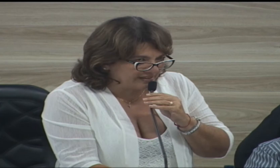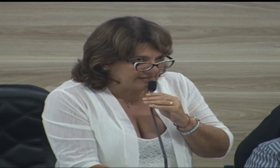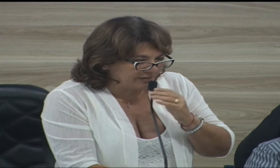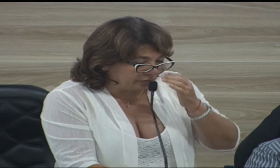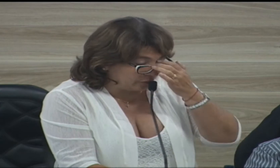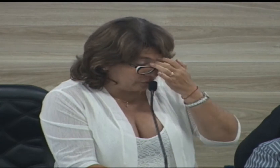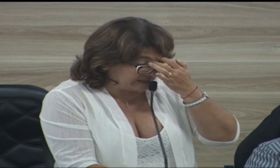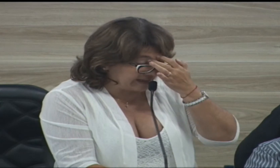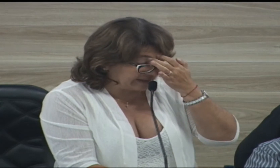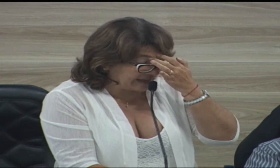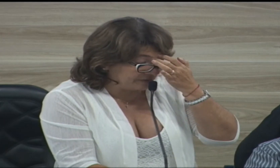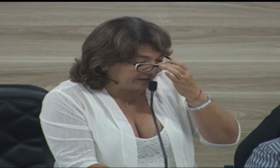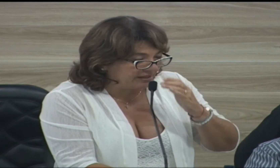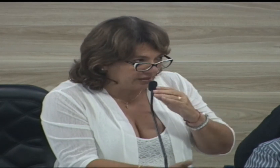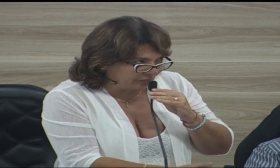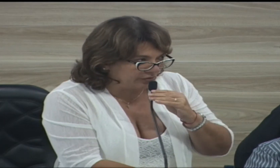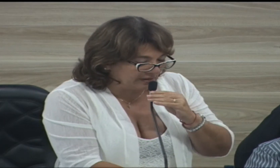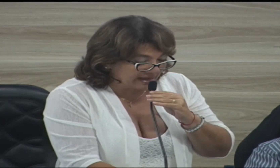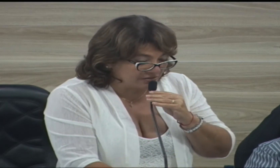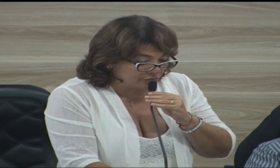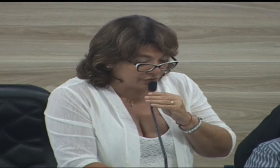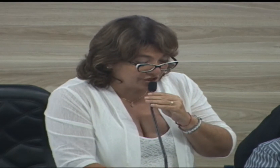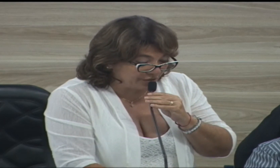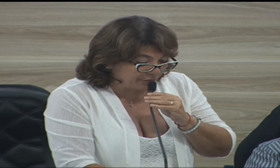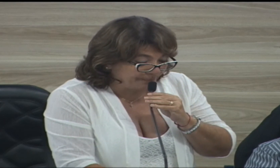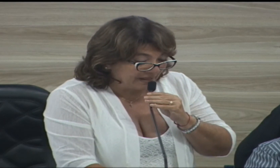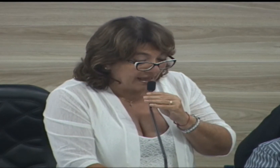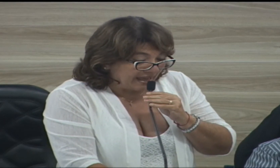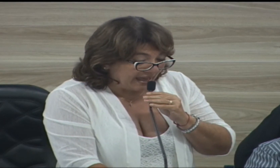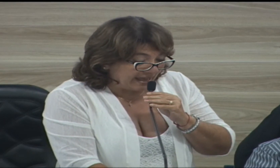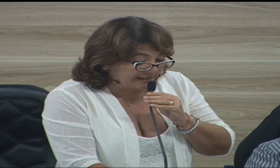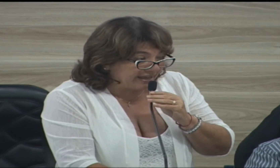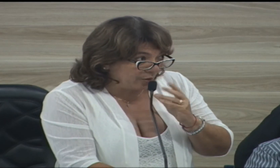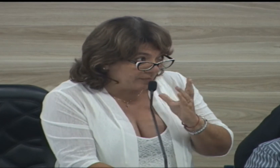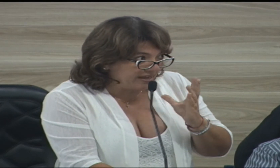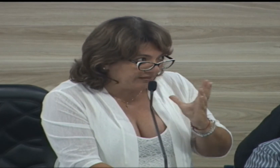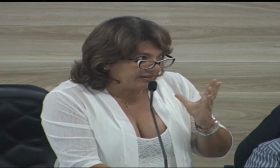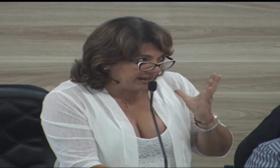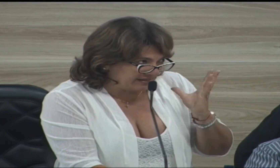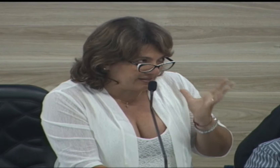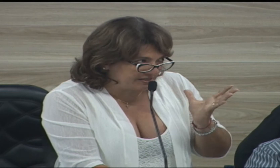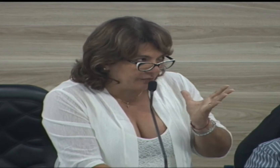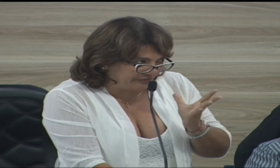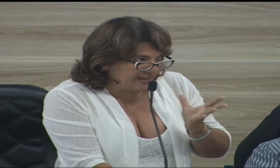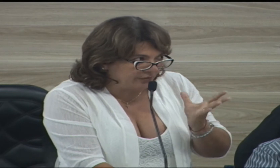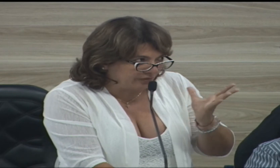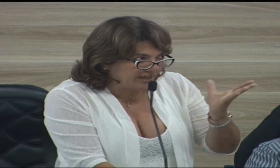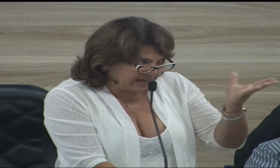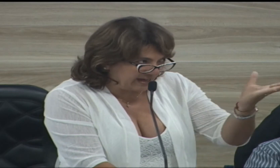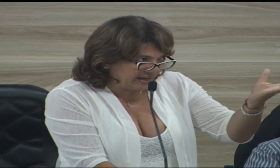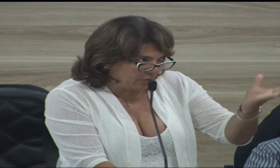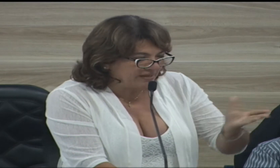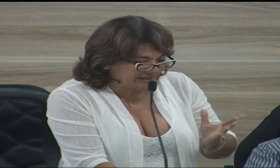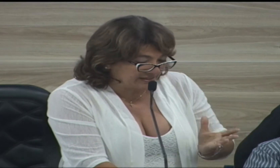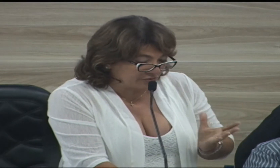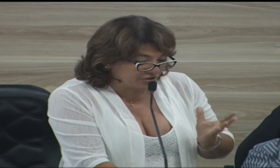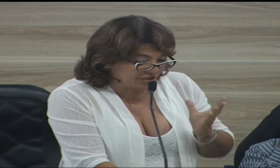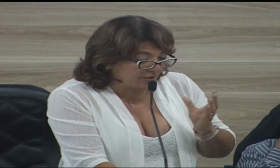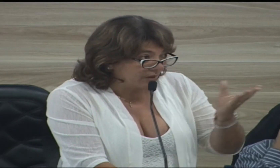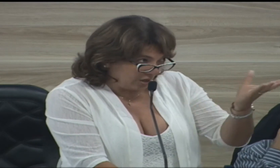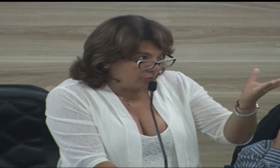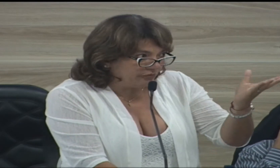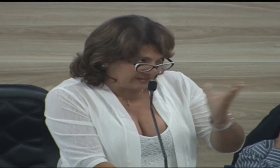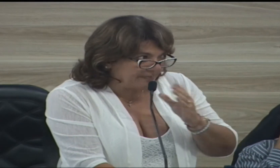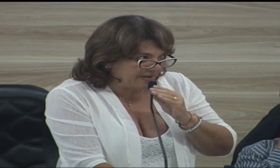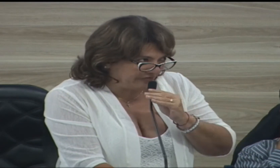tive conversando com o secretário interino, que no caso o Gil, de realmente, eles estão vendo que era realmente essa